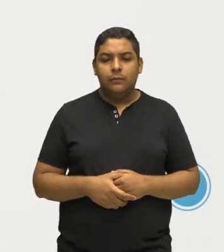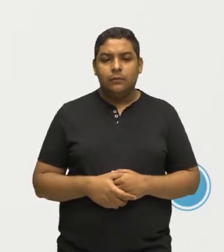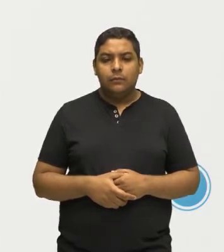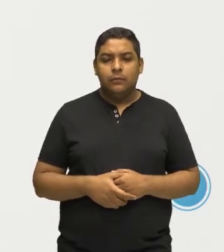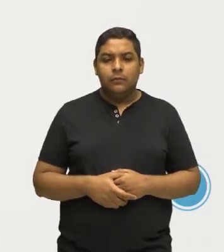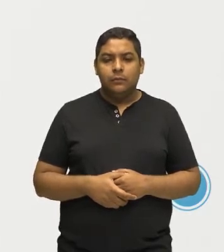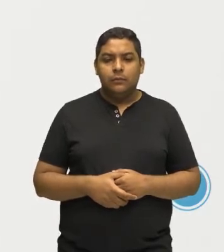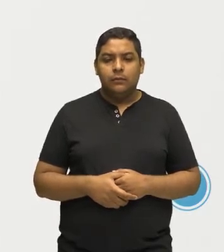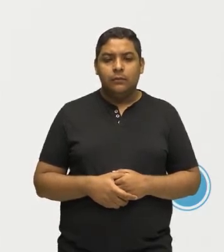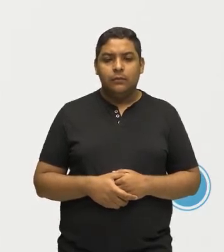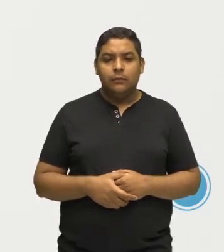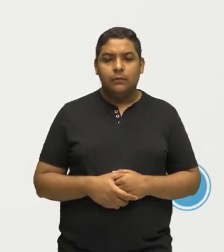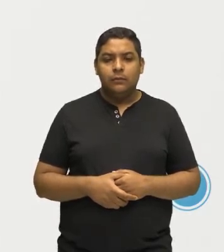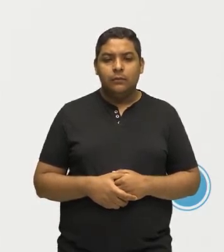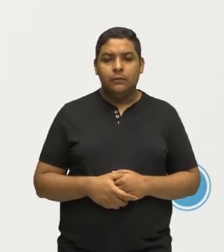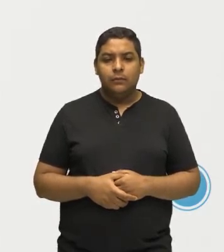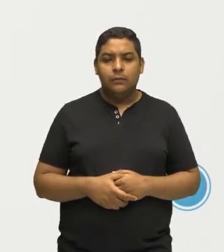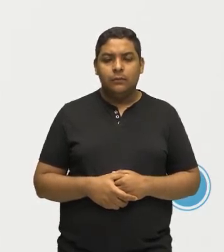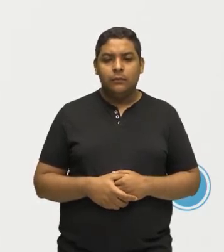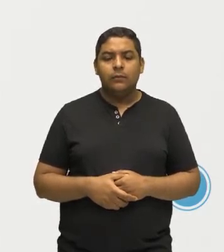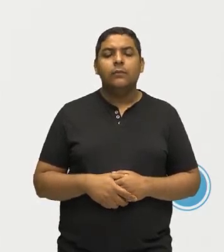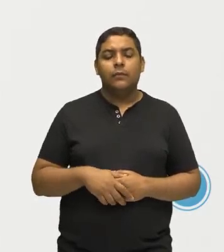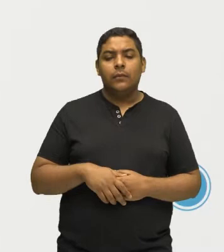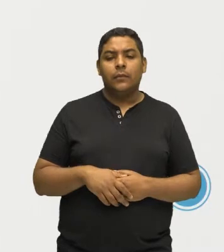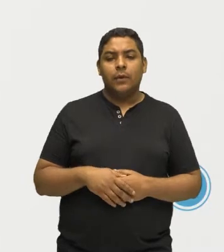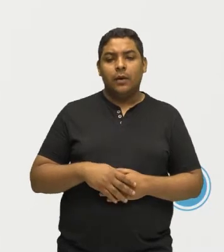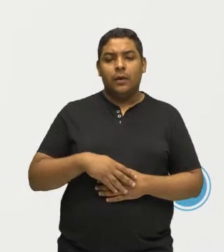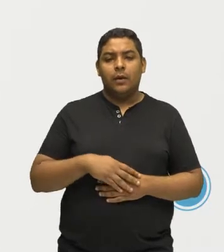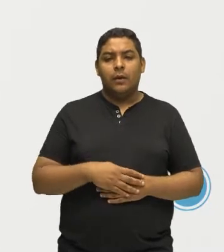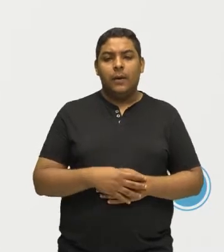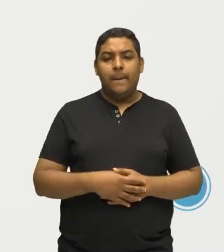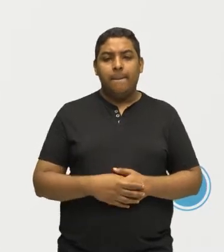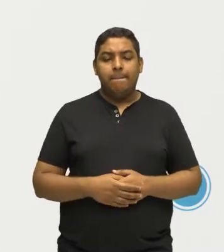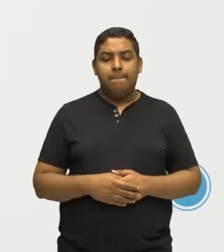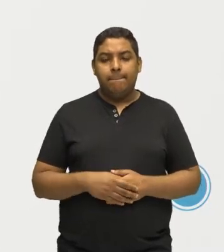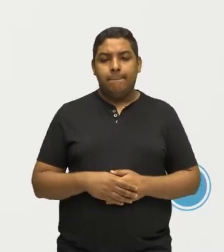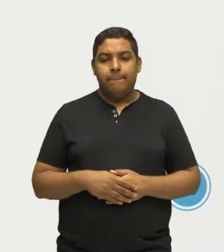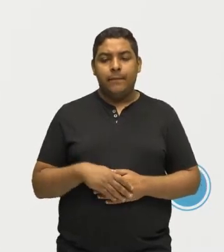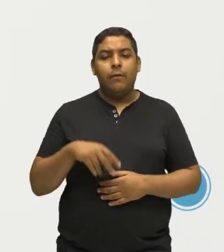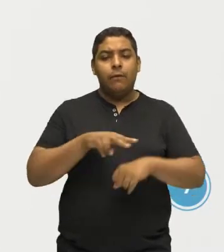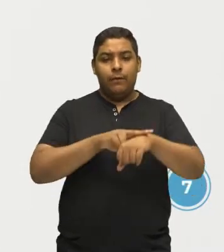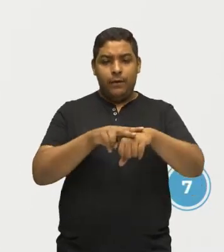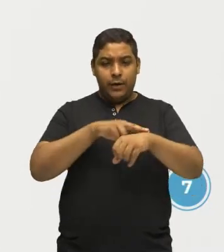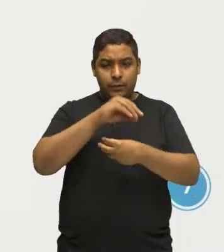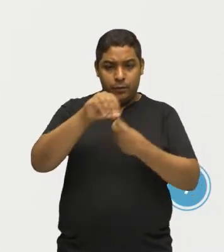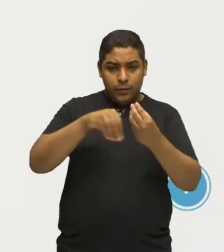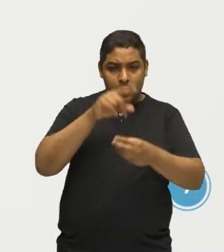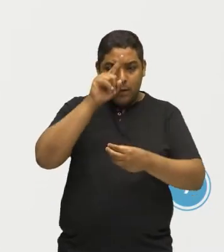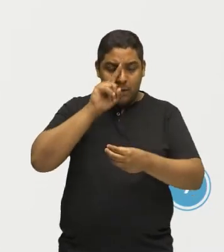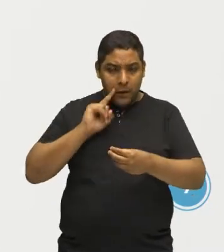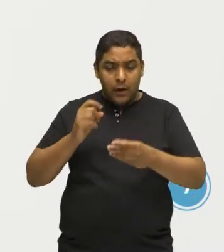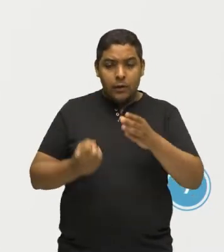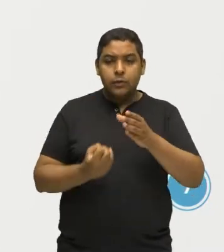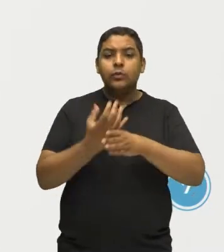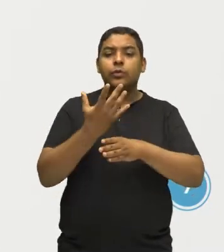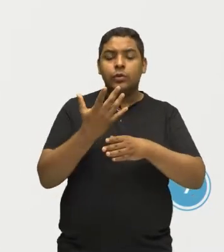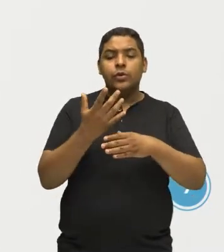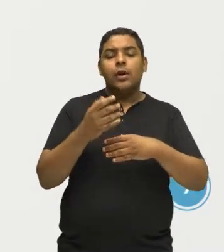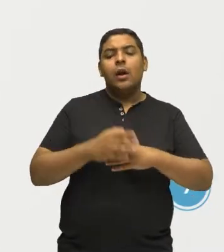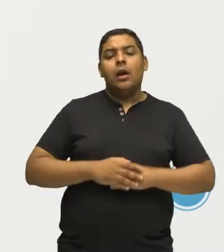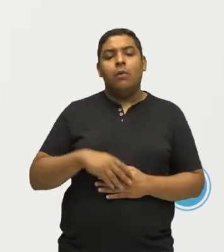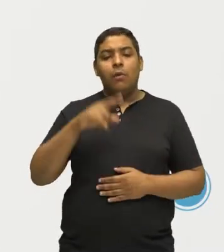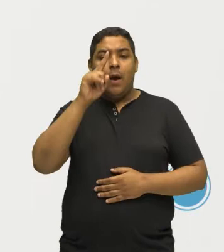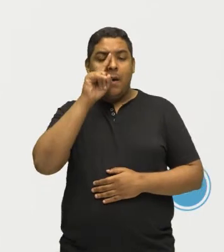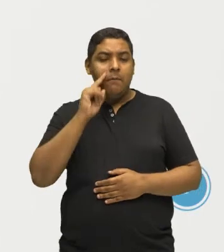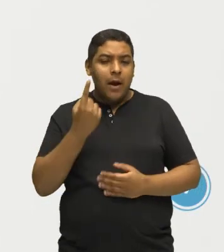verde com o amarelo, vai surgir o que? O amarelo esverdeado. Então, como vocês viram aqui, são 3 cores